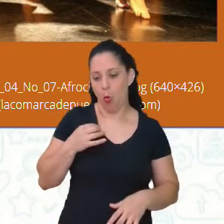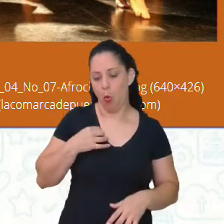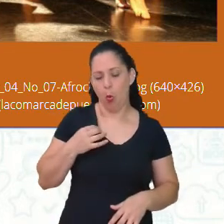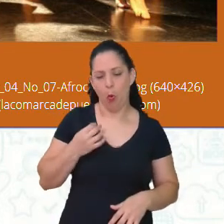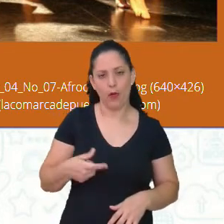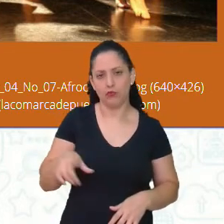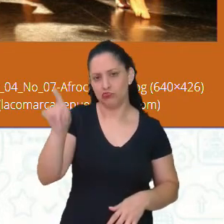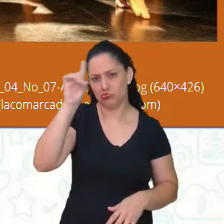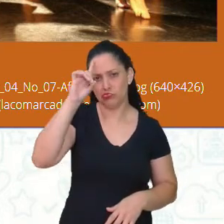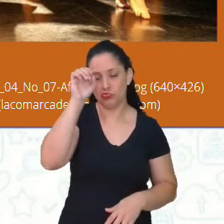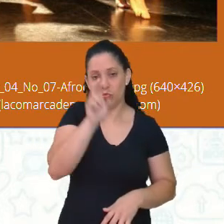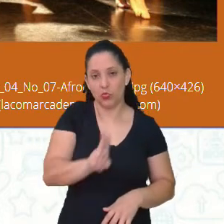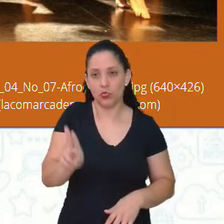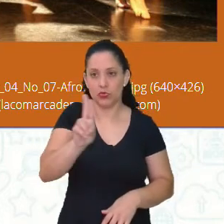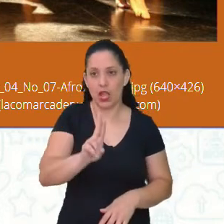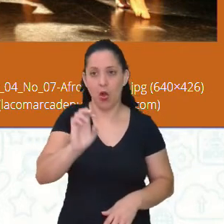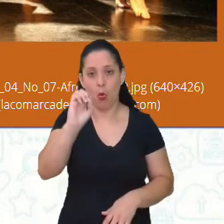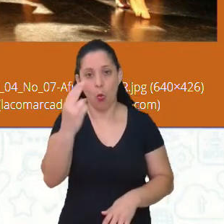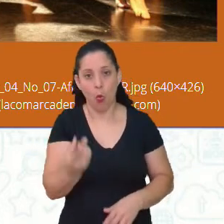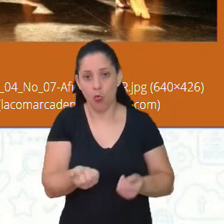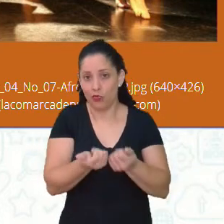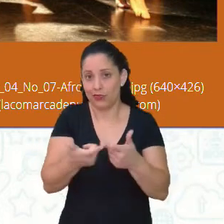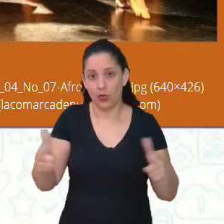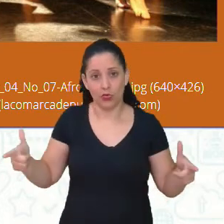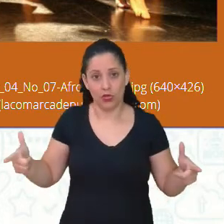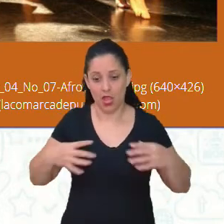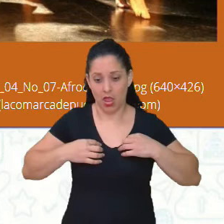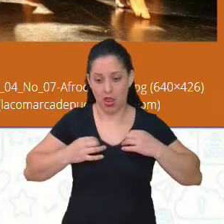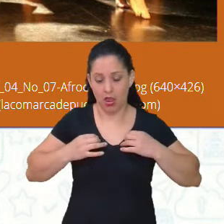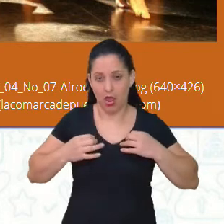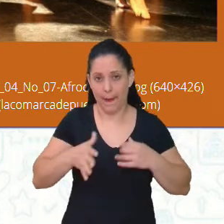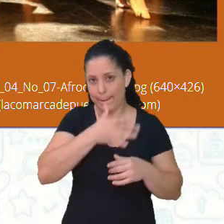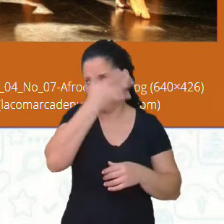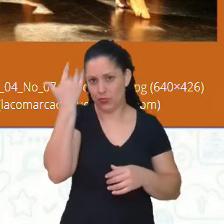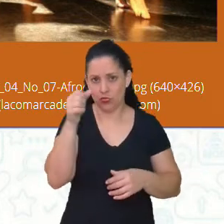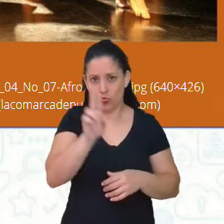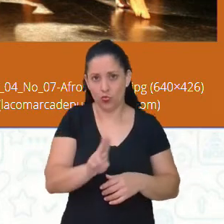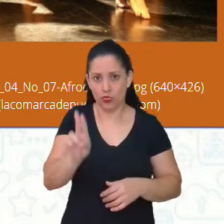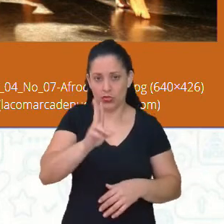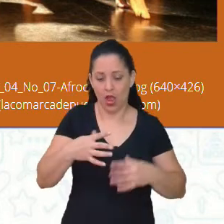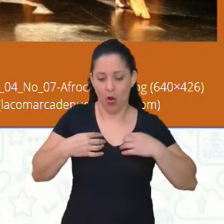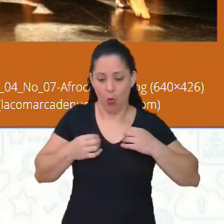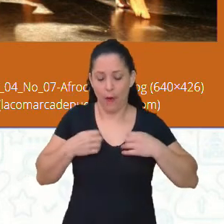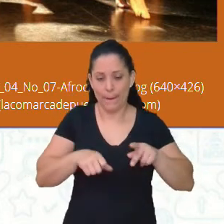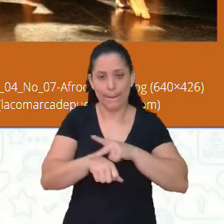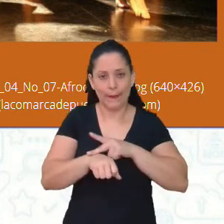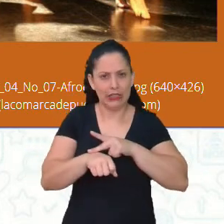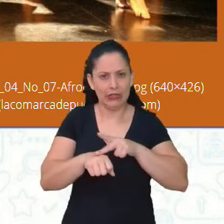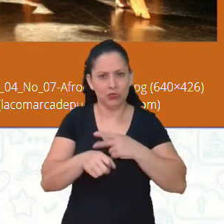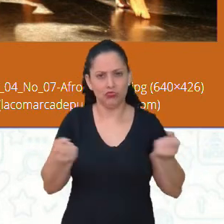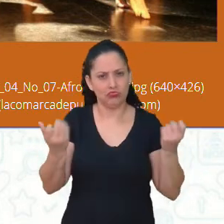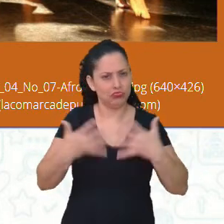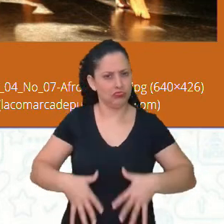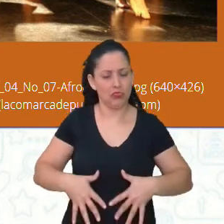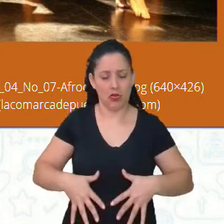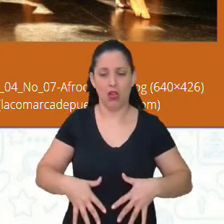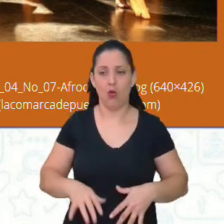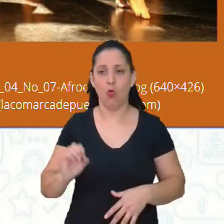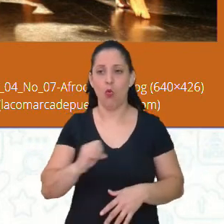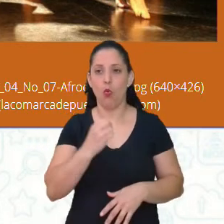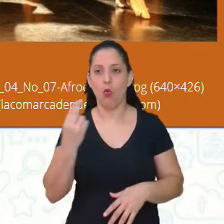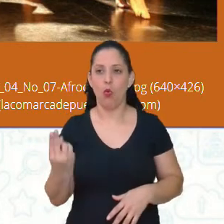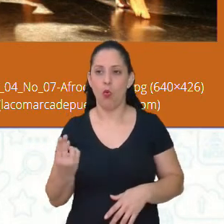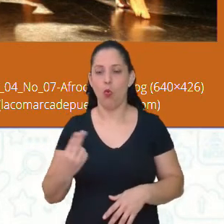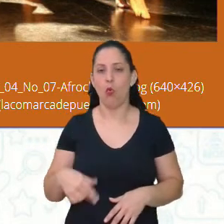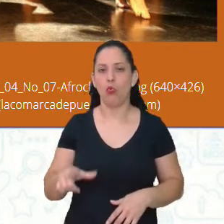dia. Pode não existir figurino, os atores estarem, por exemplo, vestidos com a roupa preta, neutro. Né? Ele